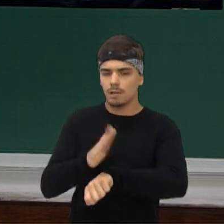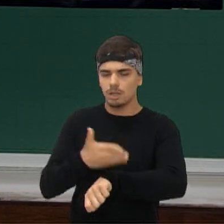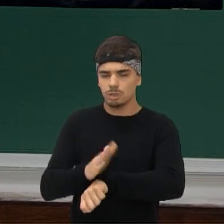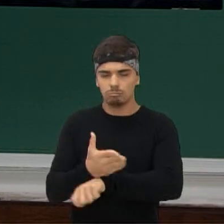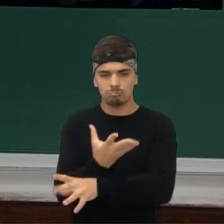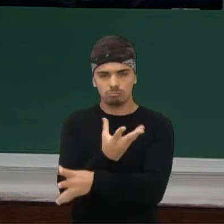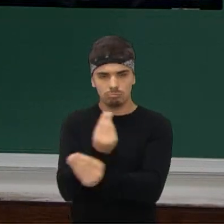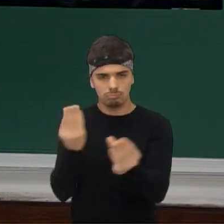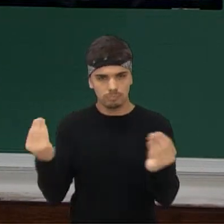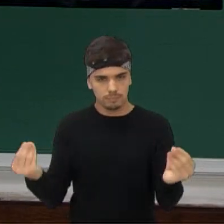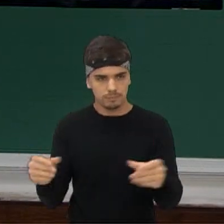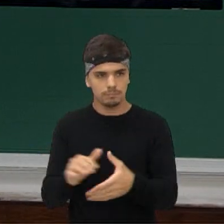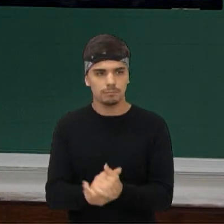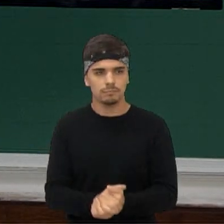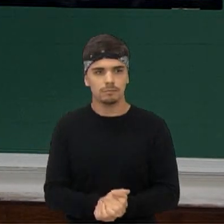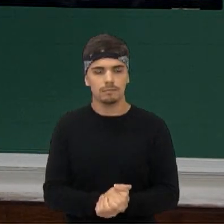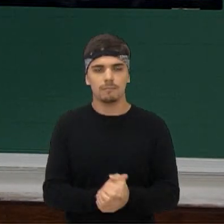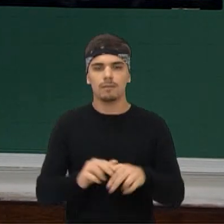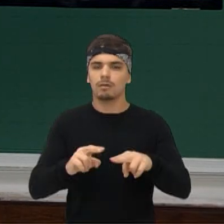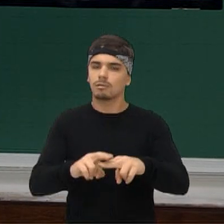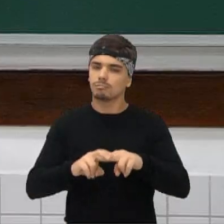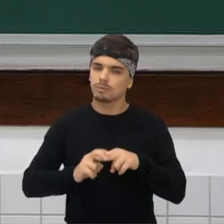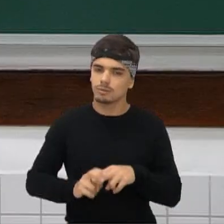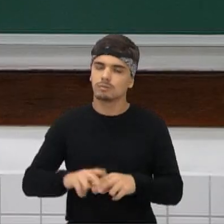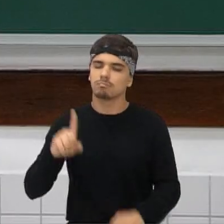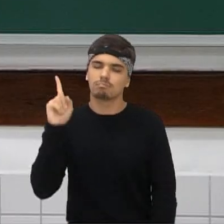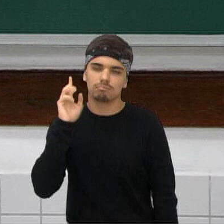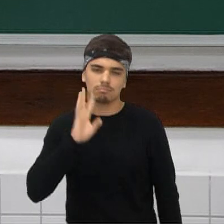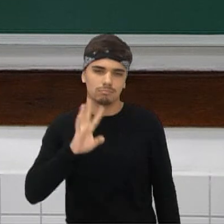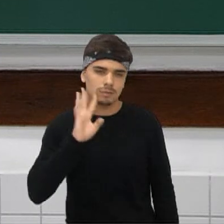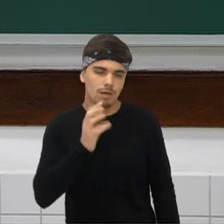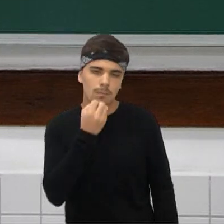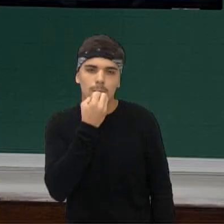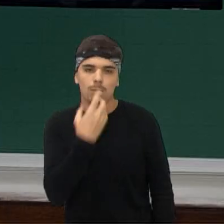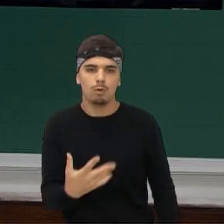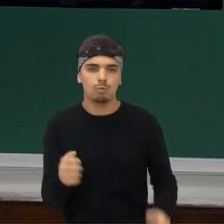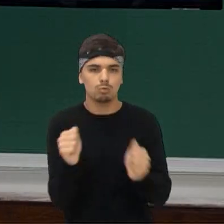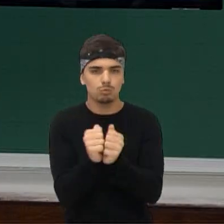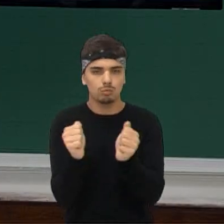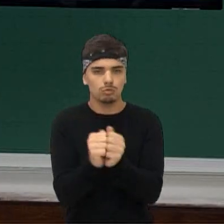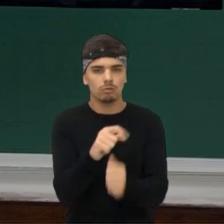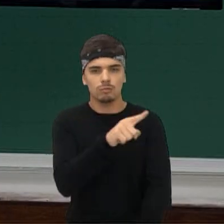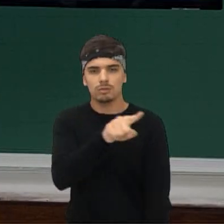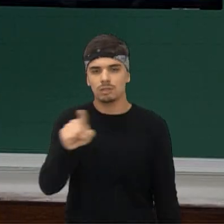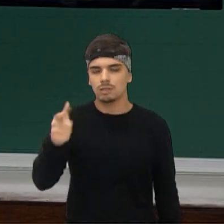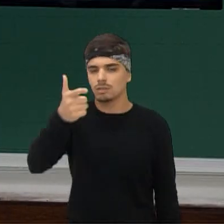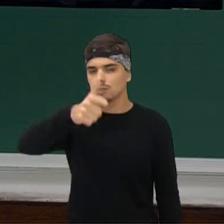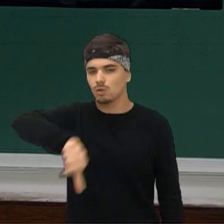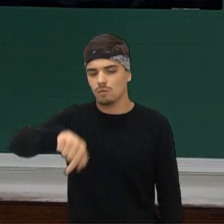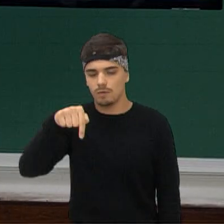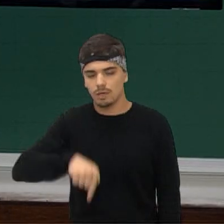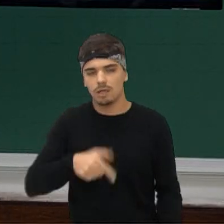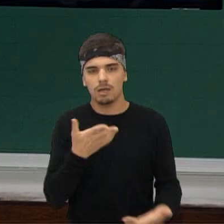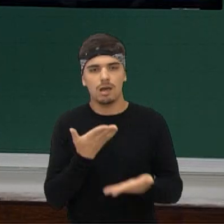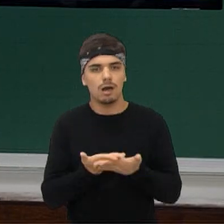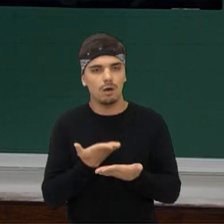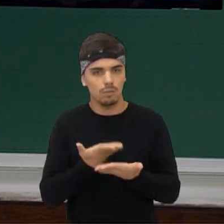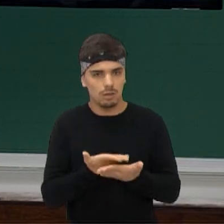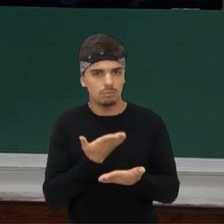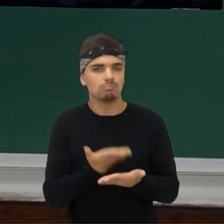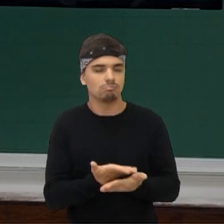né? Então, foi muito bom, né, estar com vocês novamente nessa